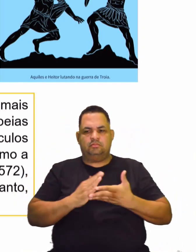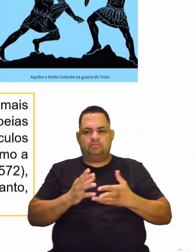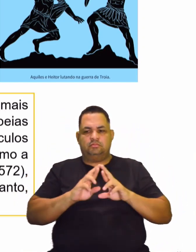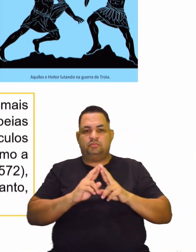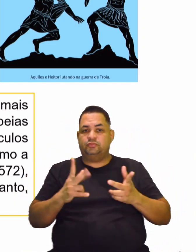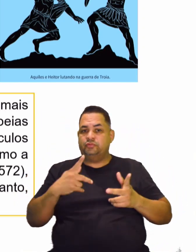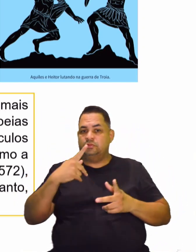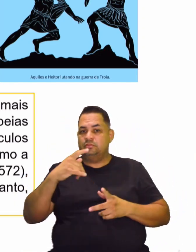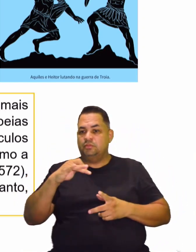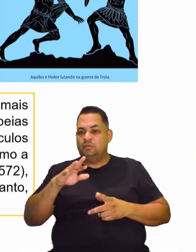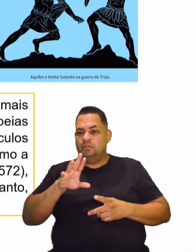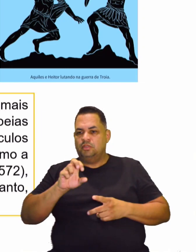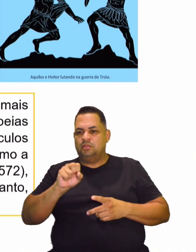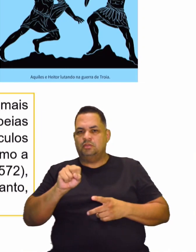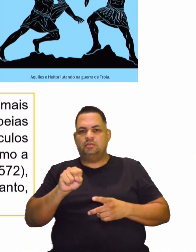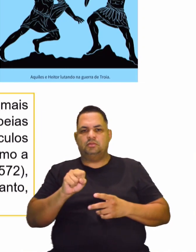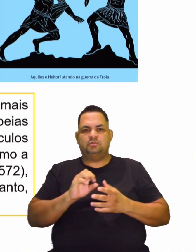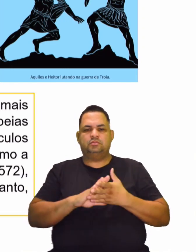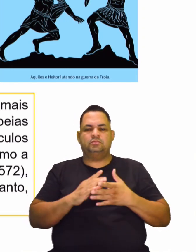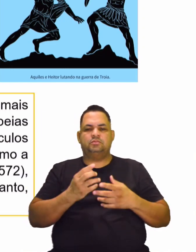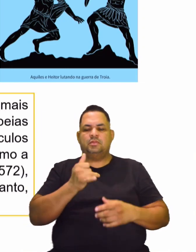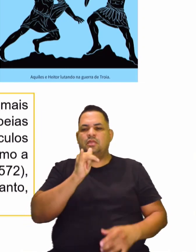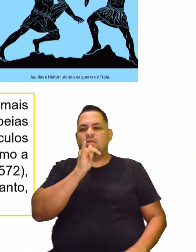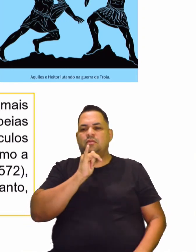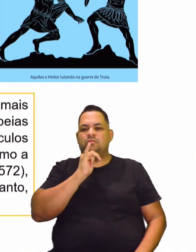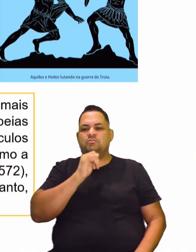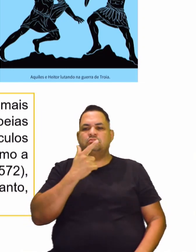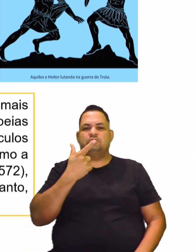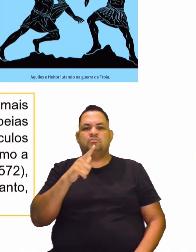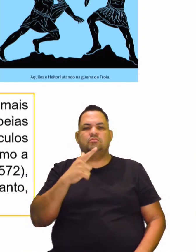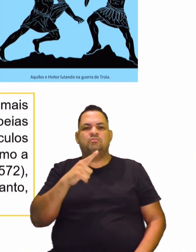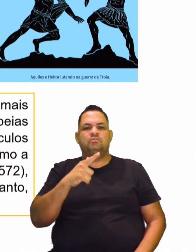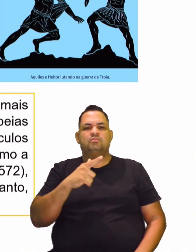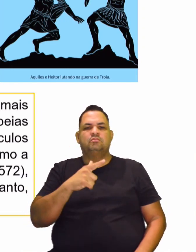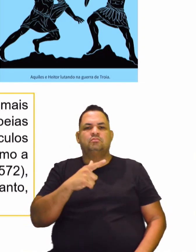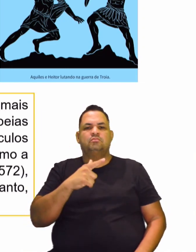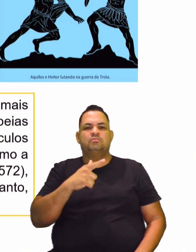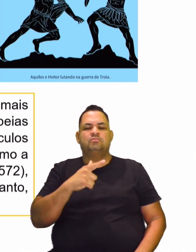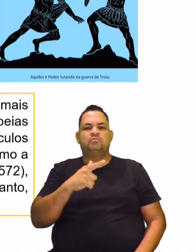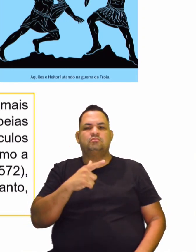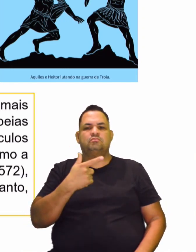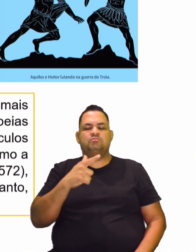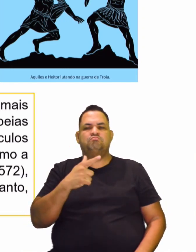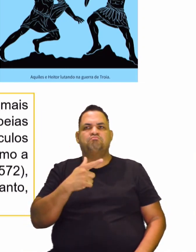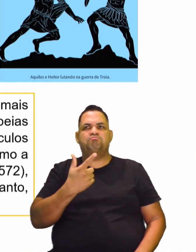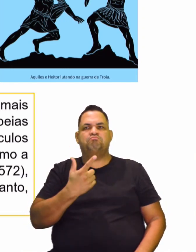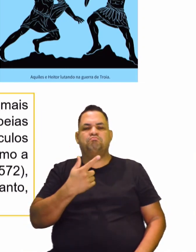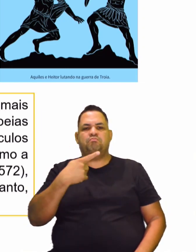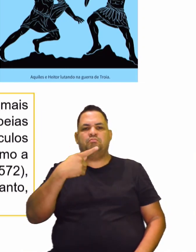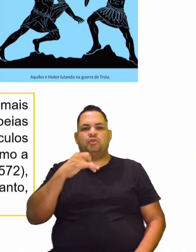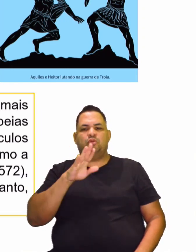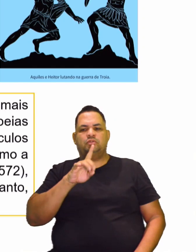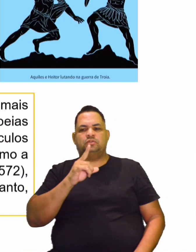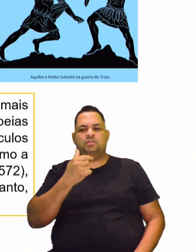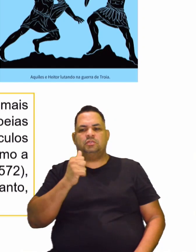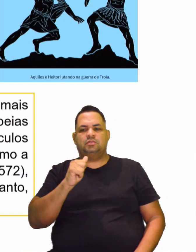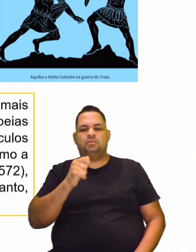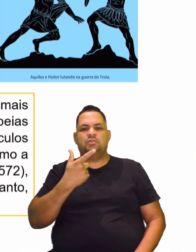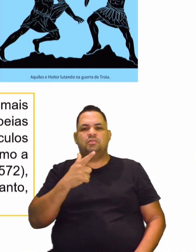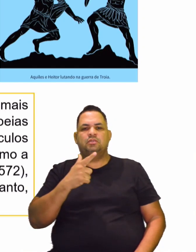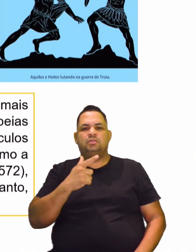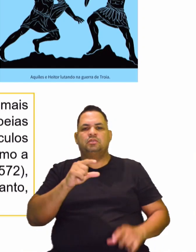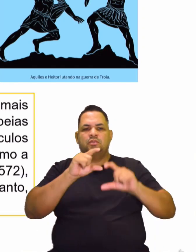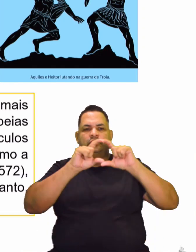prosa. Prosa, por exemplo, não há